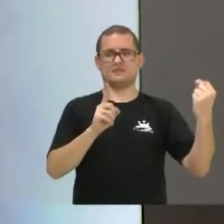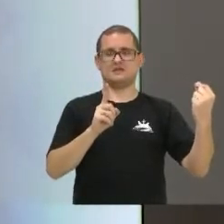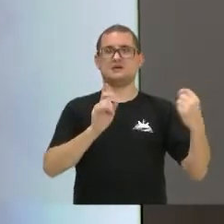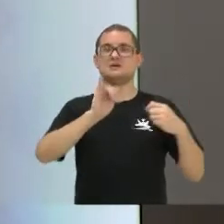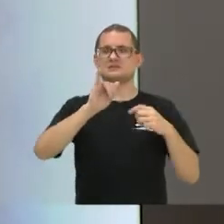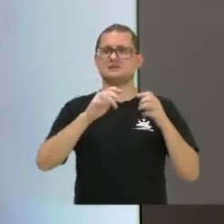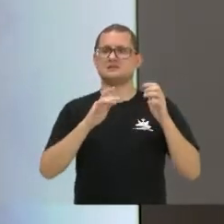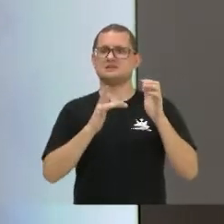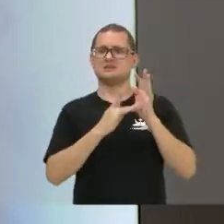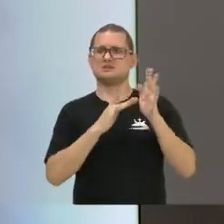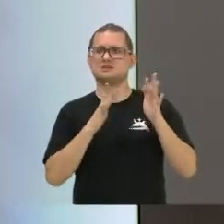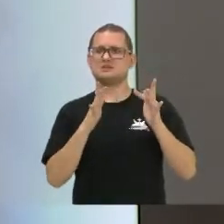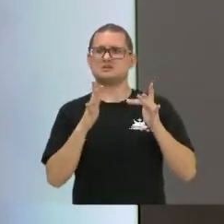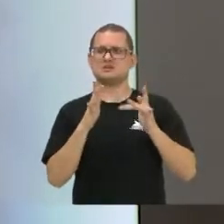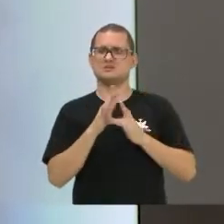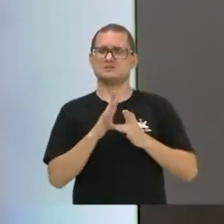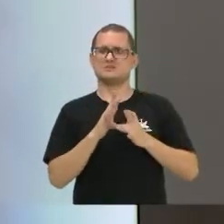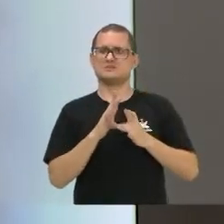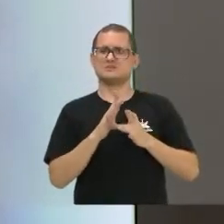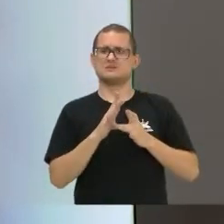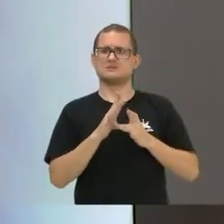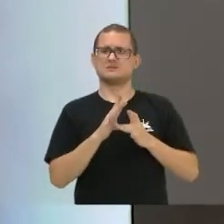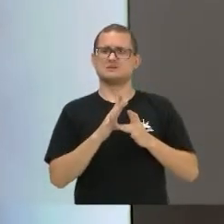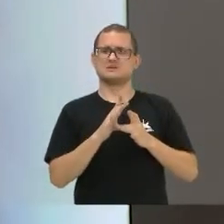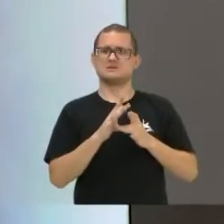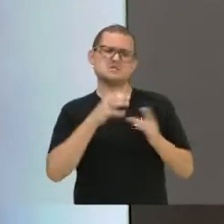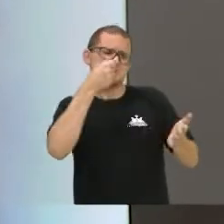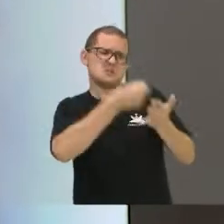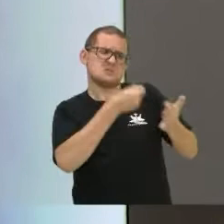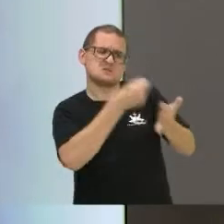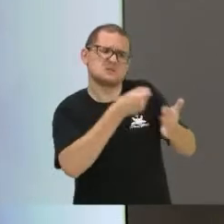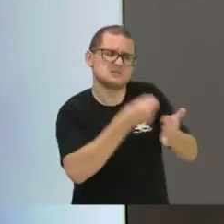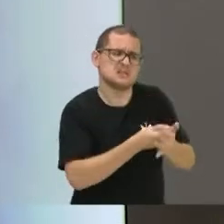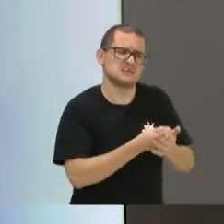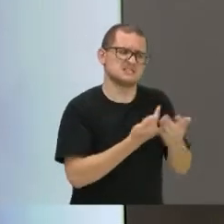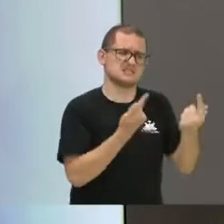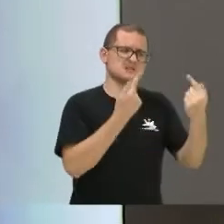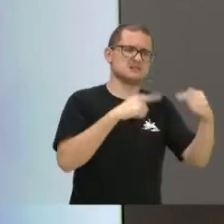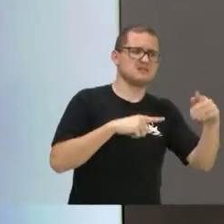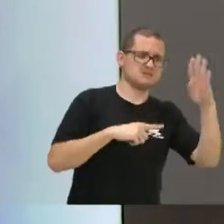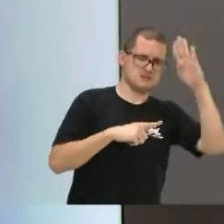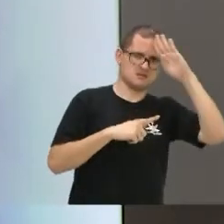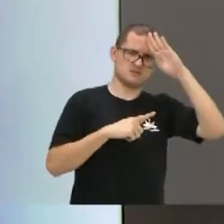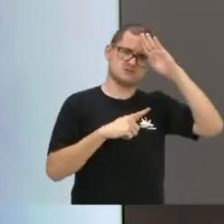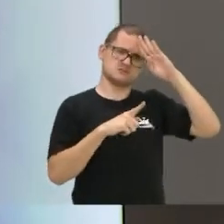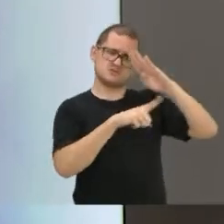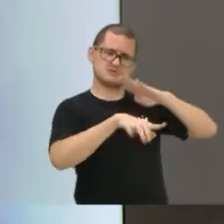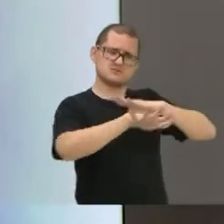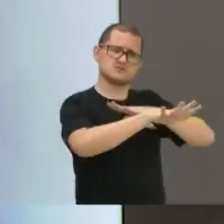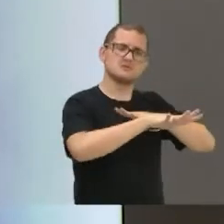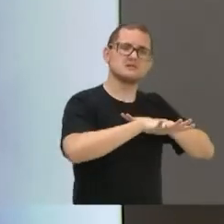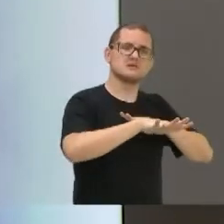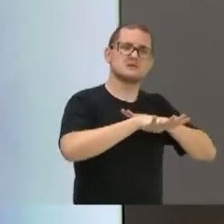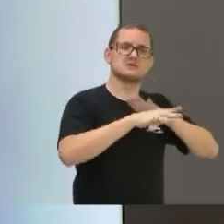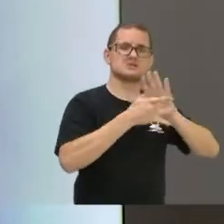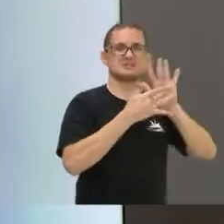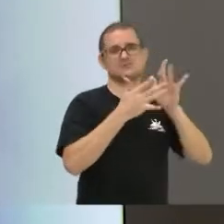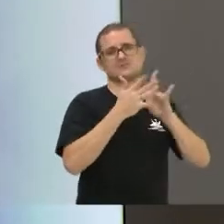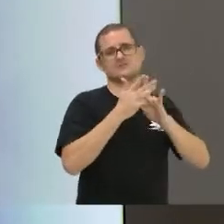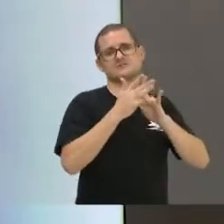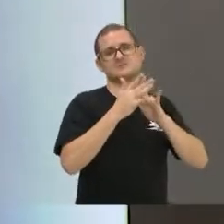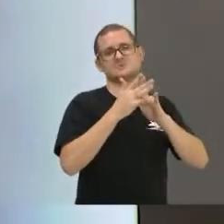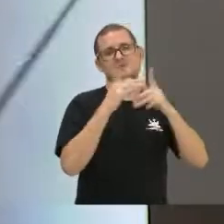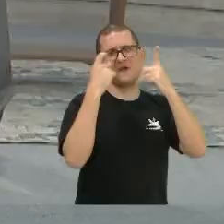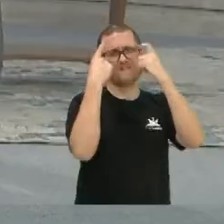crucificação estava a classificar-se se defender se teria sido violento deus não é